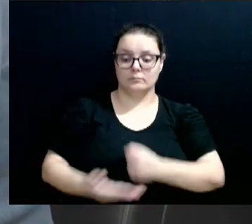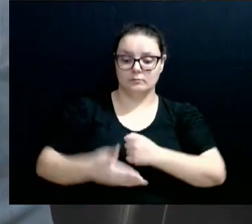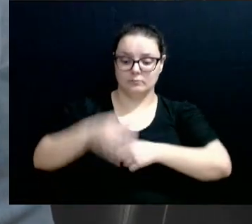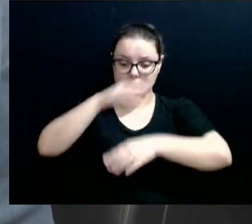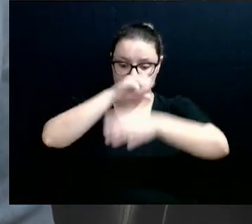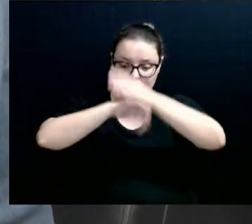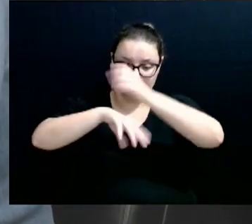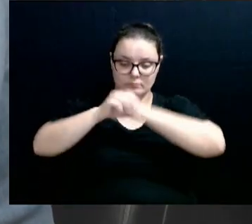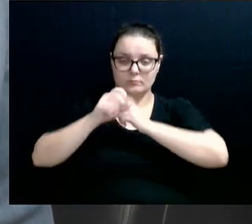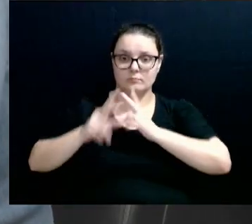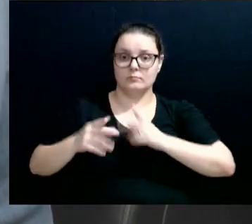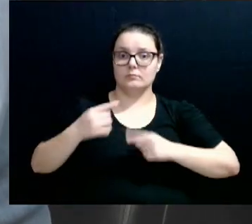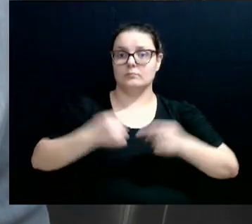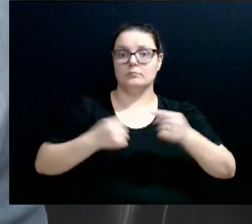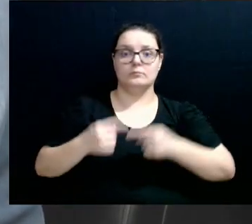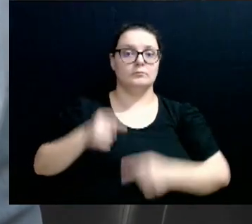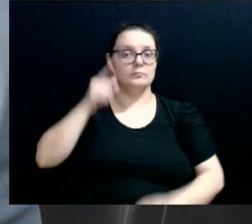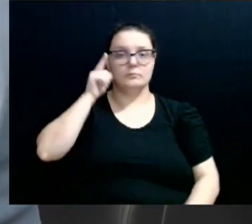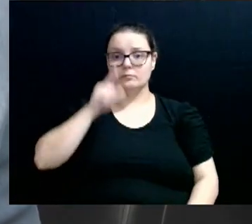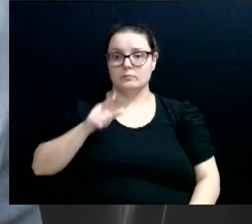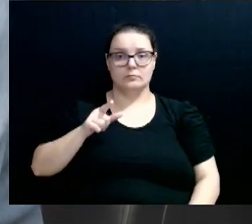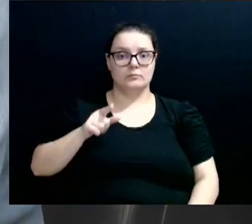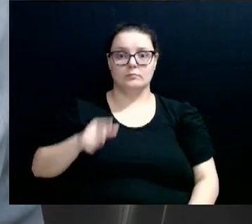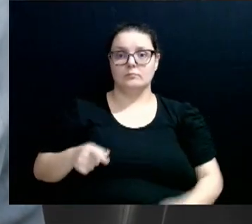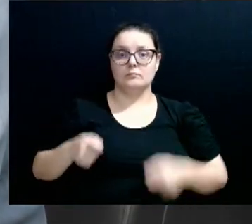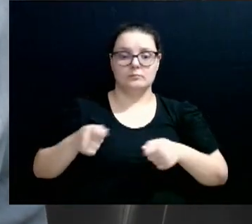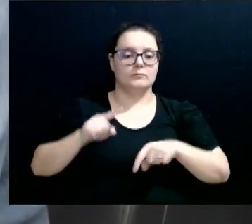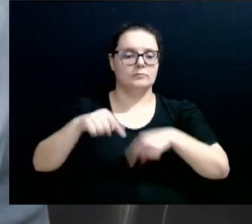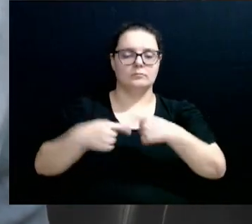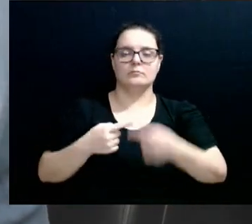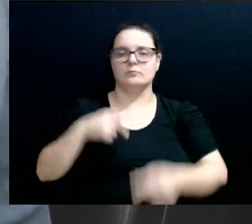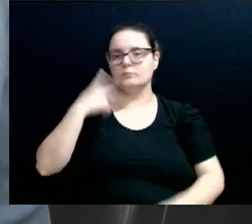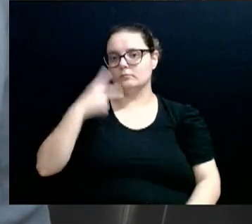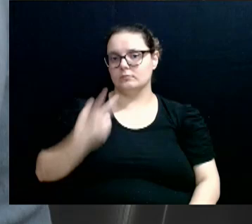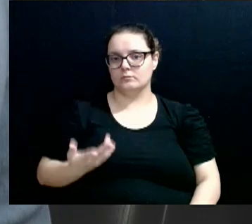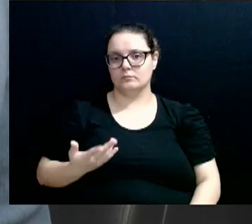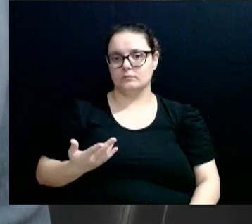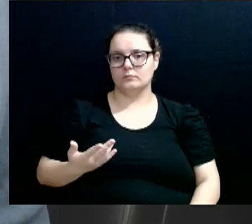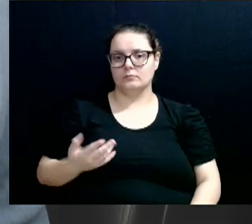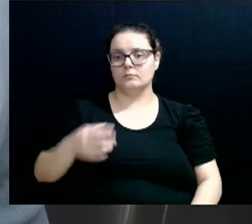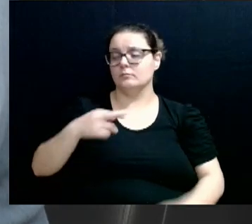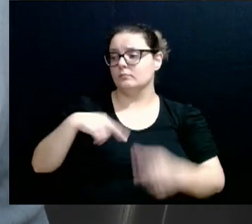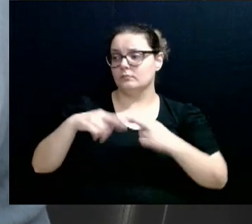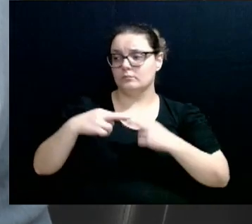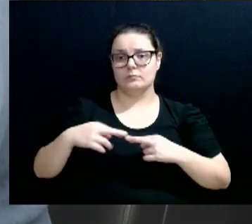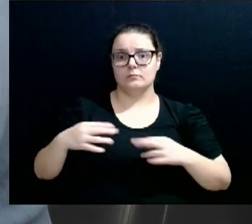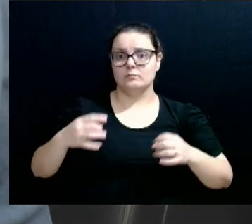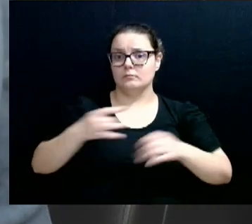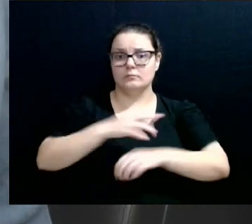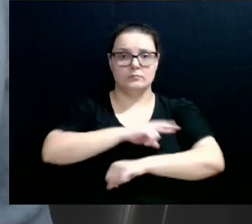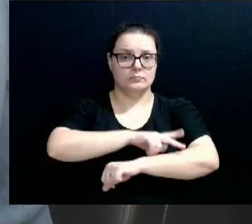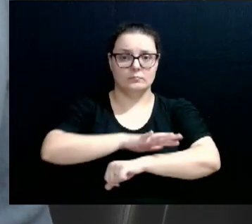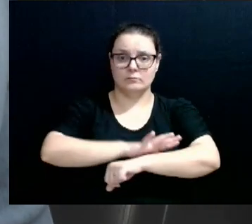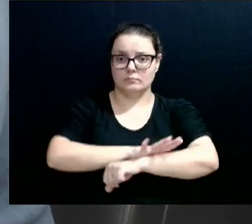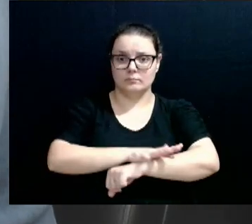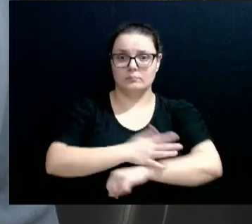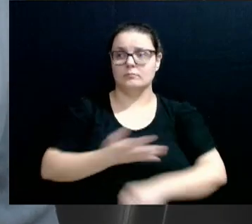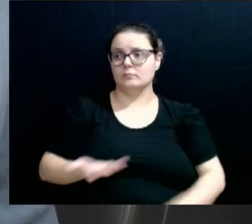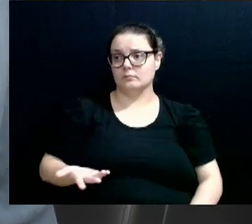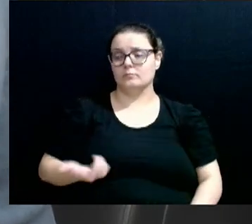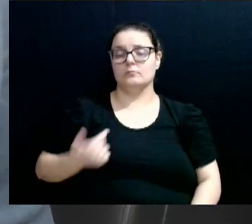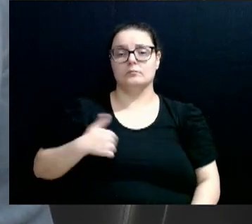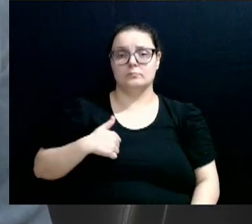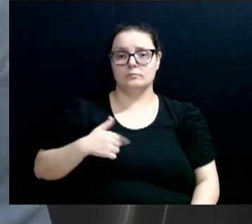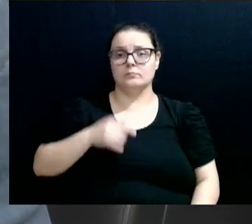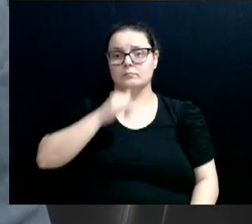consegue estabelecer outra política. Então, mesmo a questão do combate ao racismo, né? Eu não